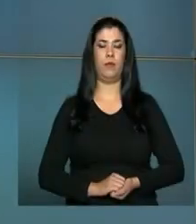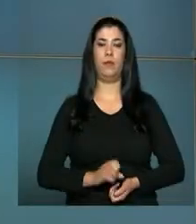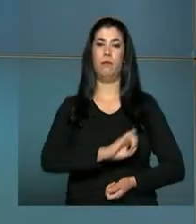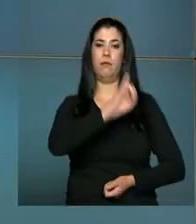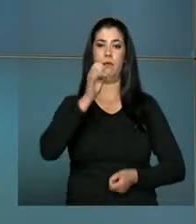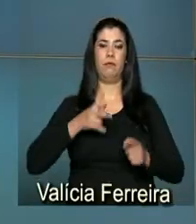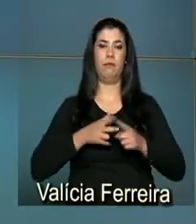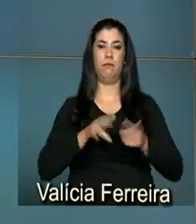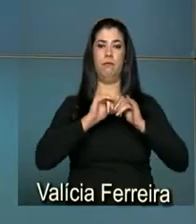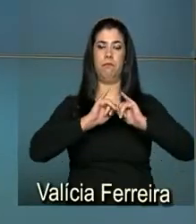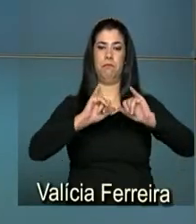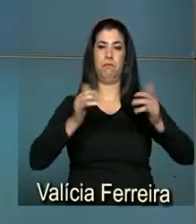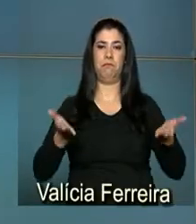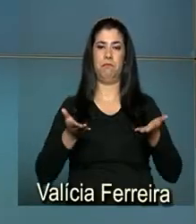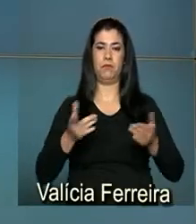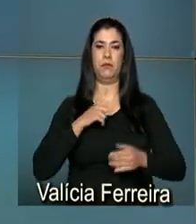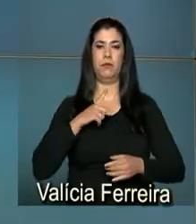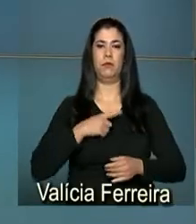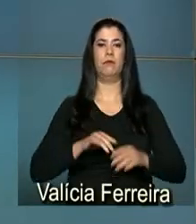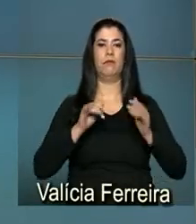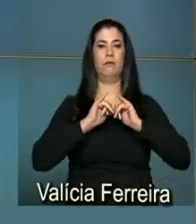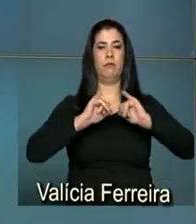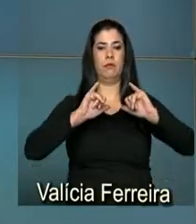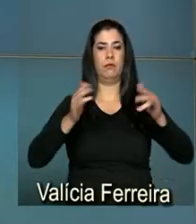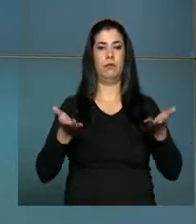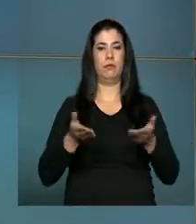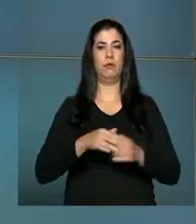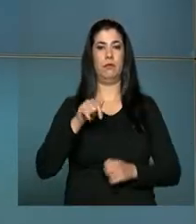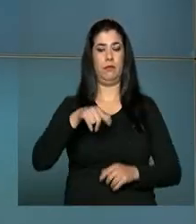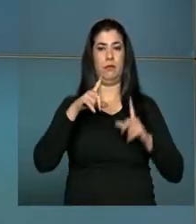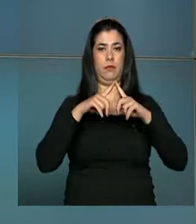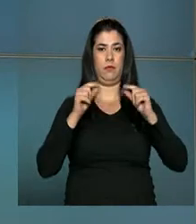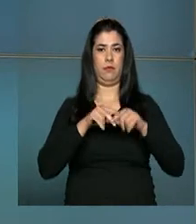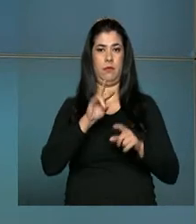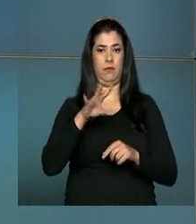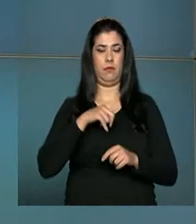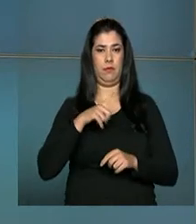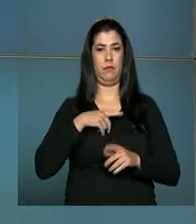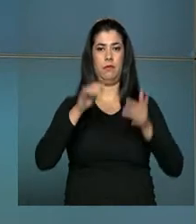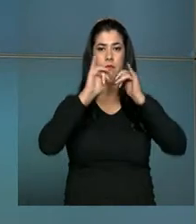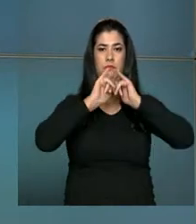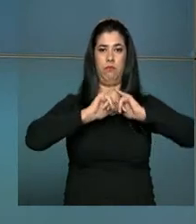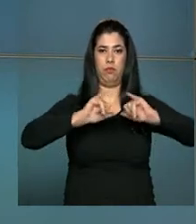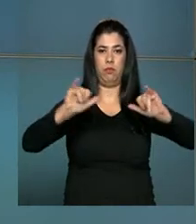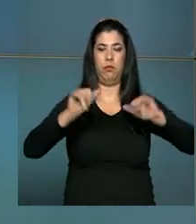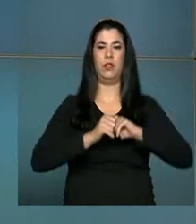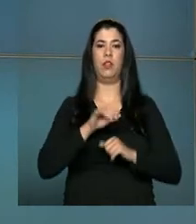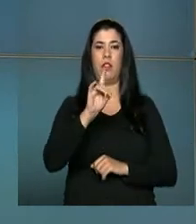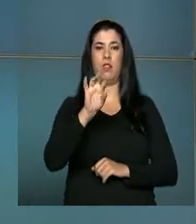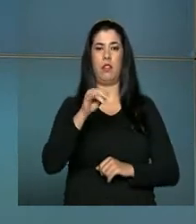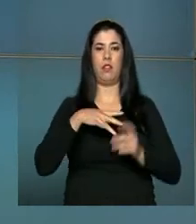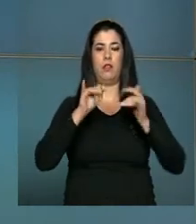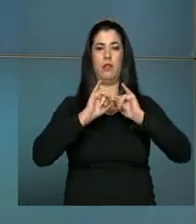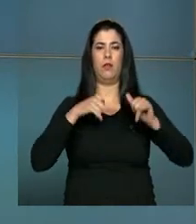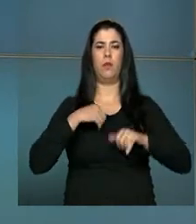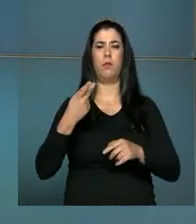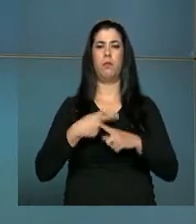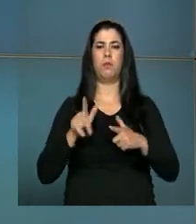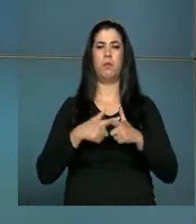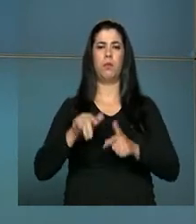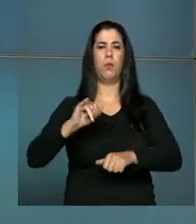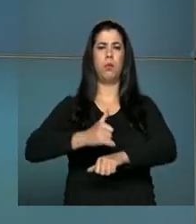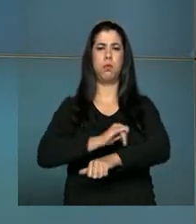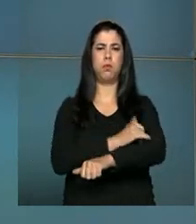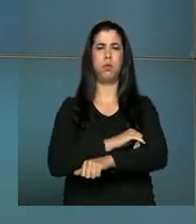Olá, interrompemos a nossa programação para transmitir ao vivo de Brasília o anúncio de dados sobre o excesso de peso e a obesidade no